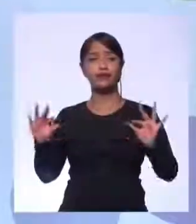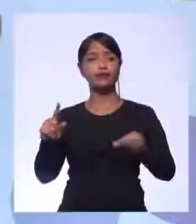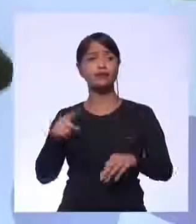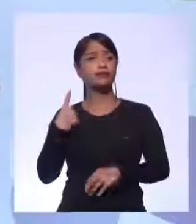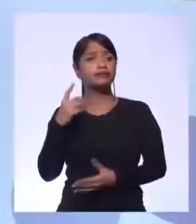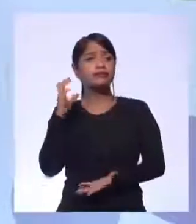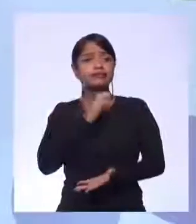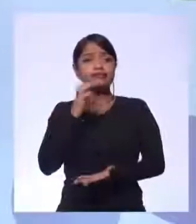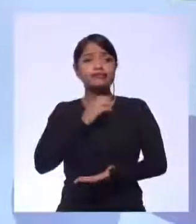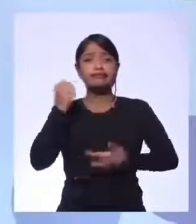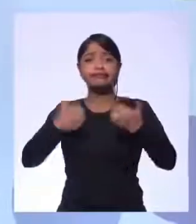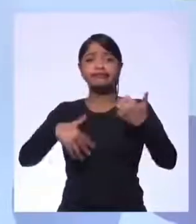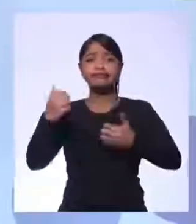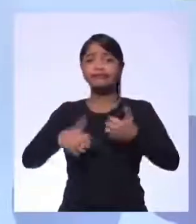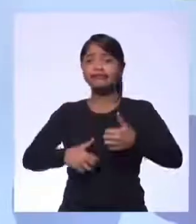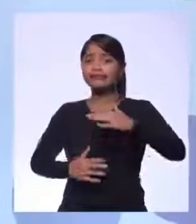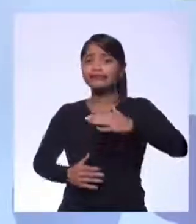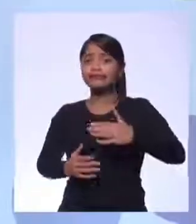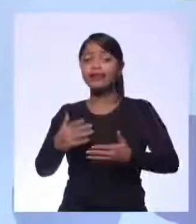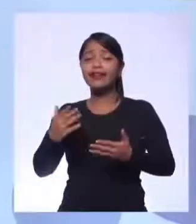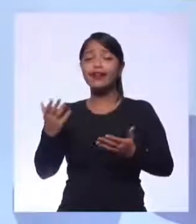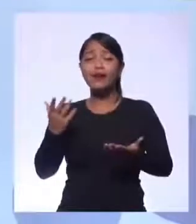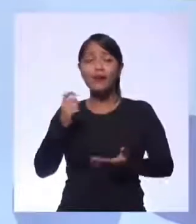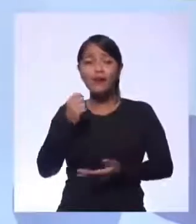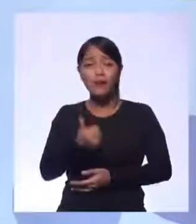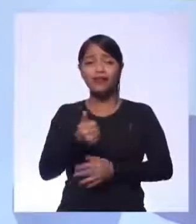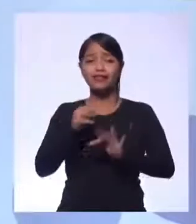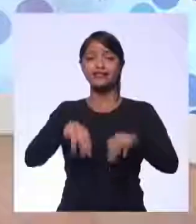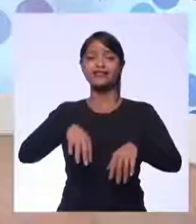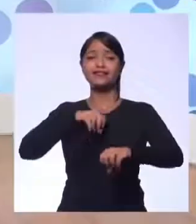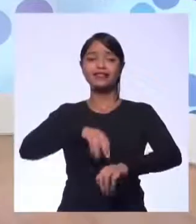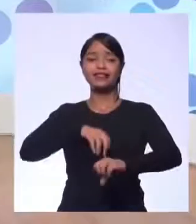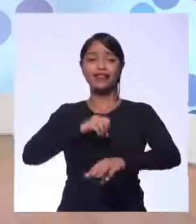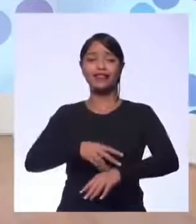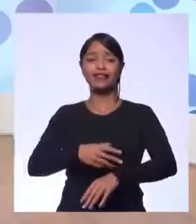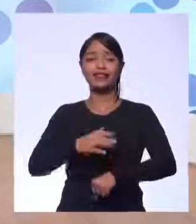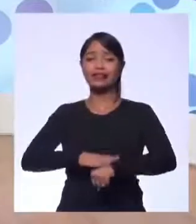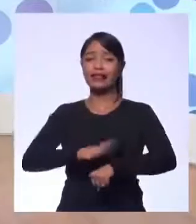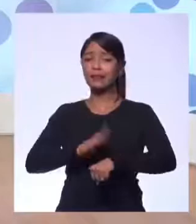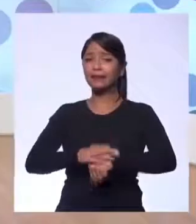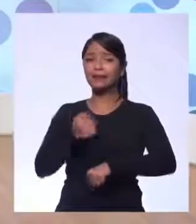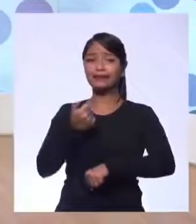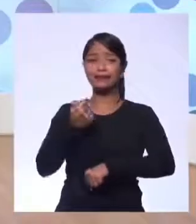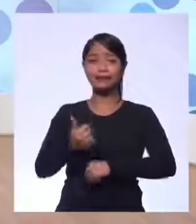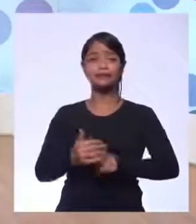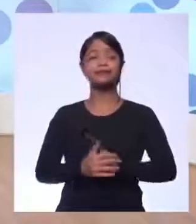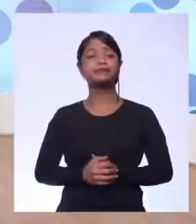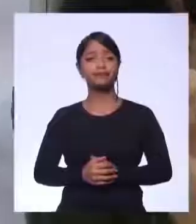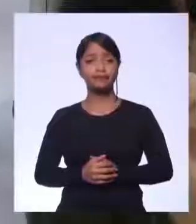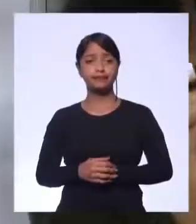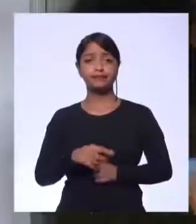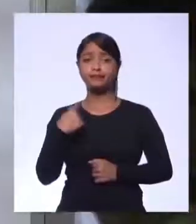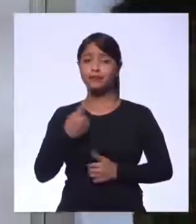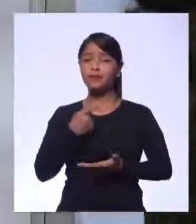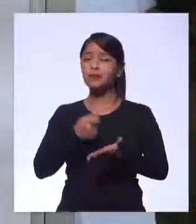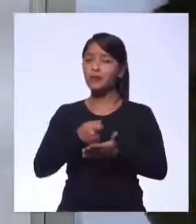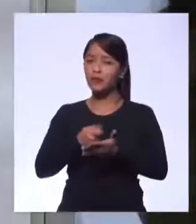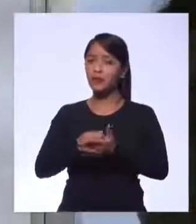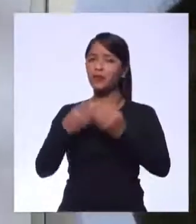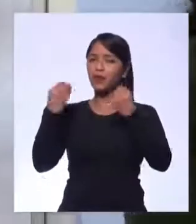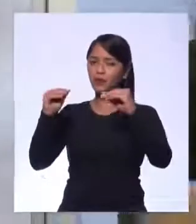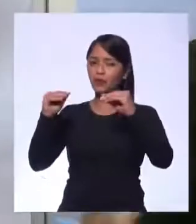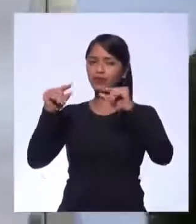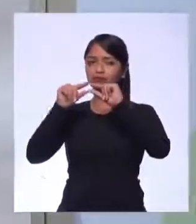viu, já tá no último minuto. Vamos só explicar a primeira no pare e a 2? socorro, vai. Vamos explicar só a 1 e a 2? Gente, a gente botou de propósito, porque tem